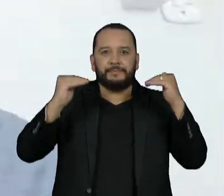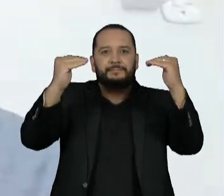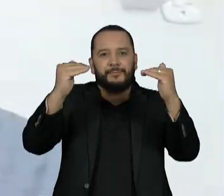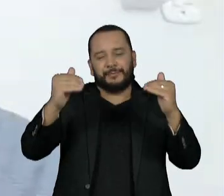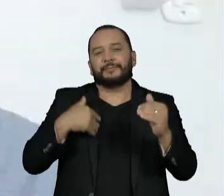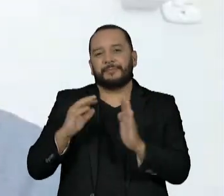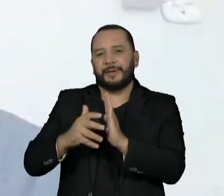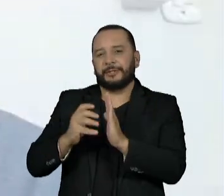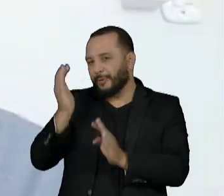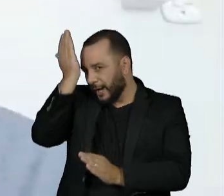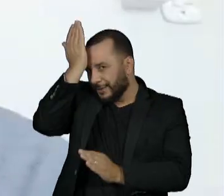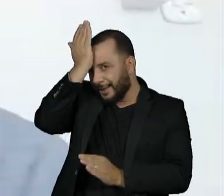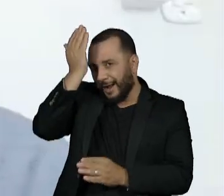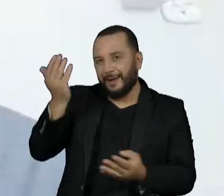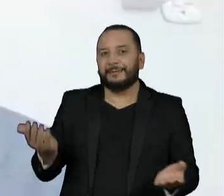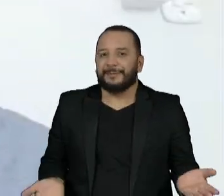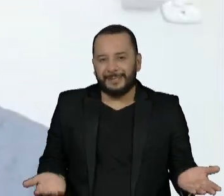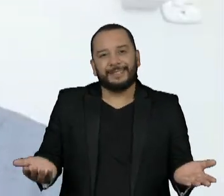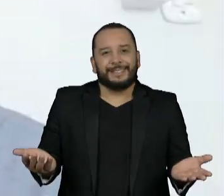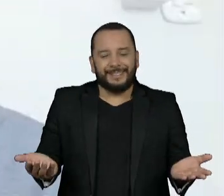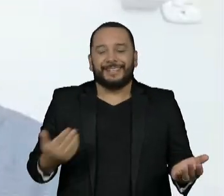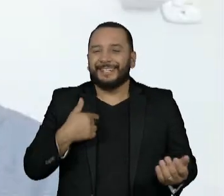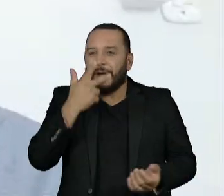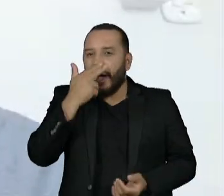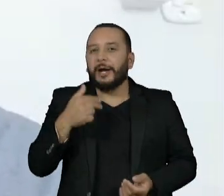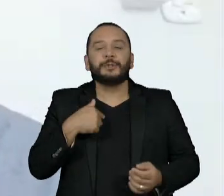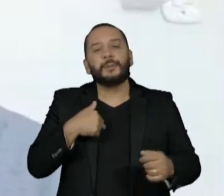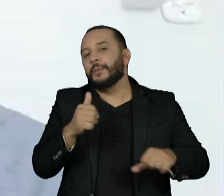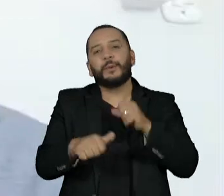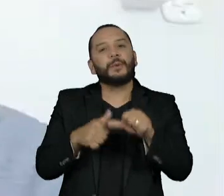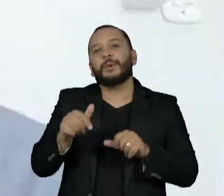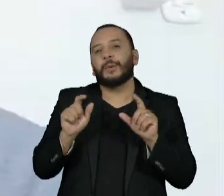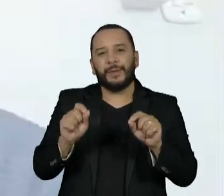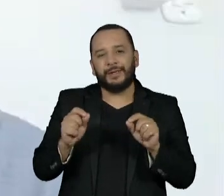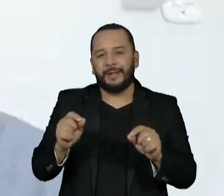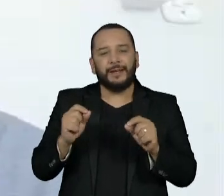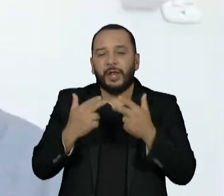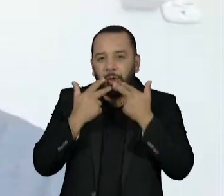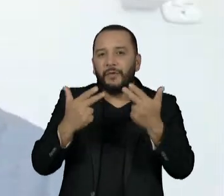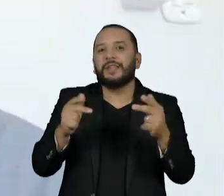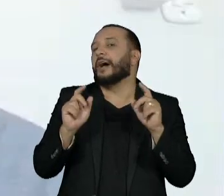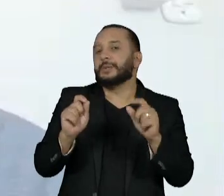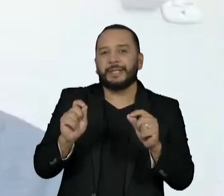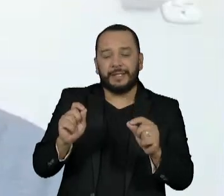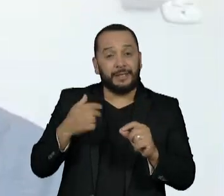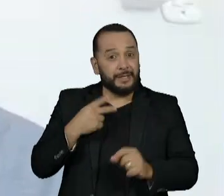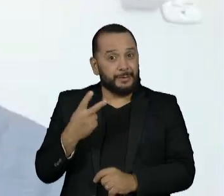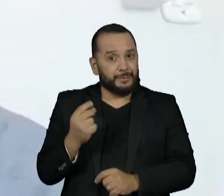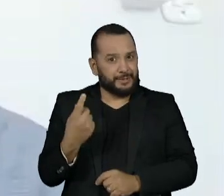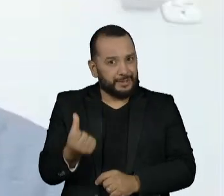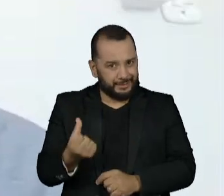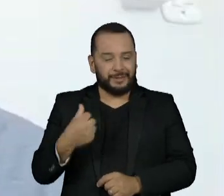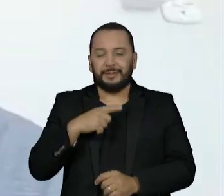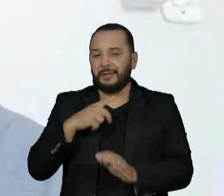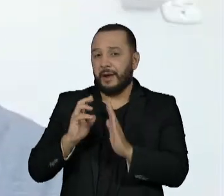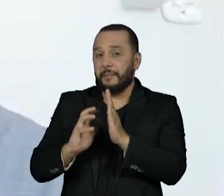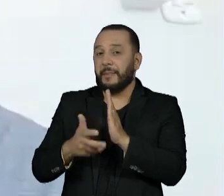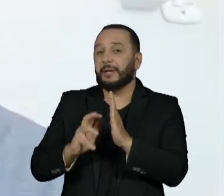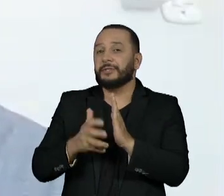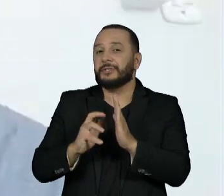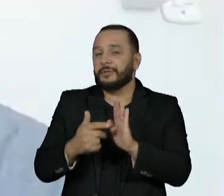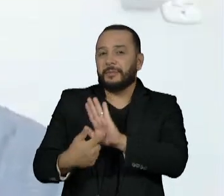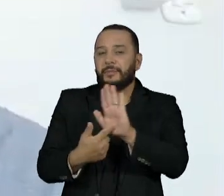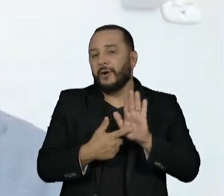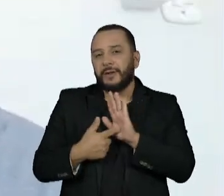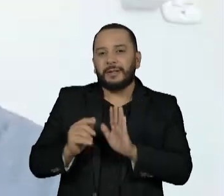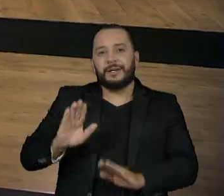Kassab e por aí vai. Eu acho que o que mudou talvez seja a novidade, né? Em 2016, esses partidos apresentavam